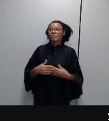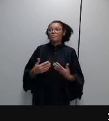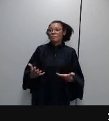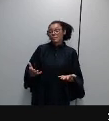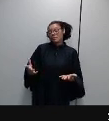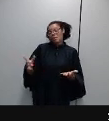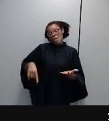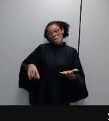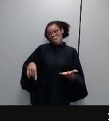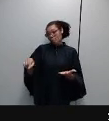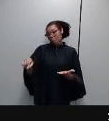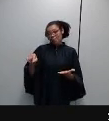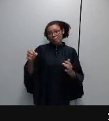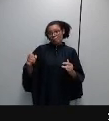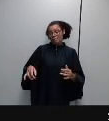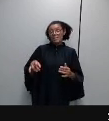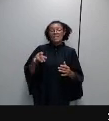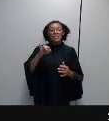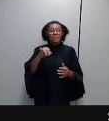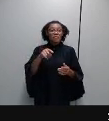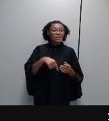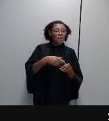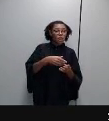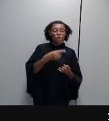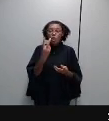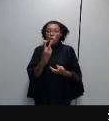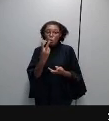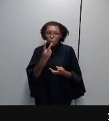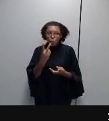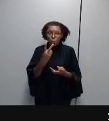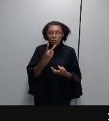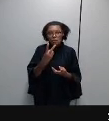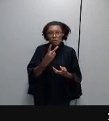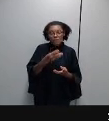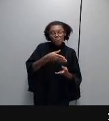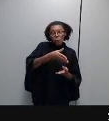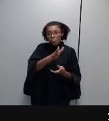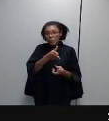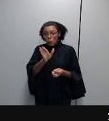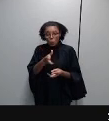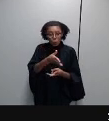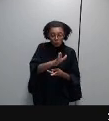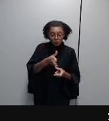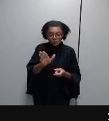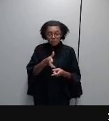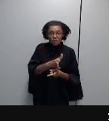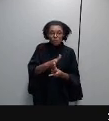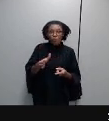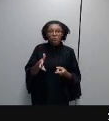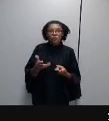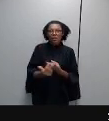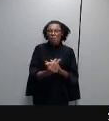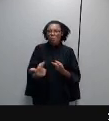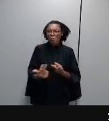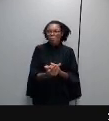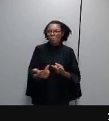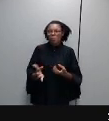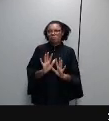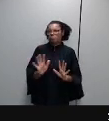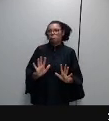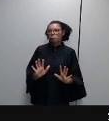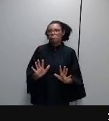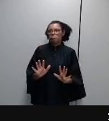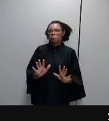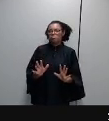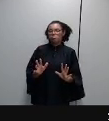tem que fazer duas duas iniciativas duas iniciativas concomitantes podem ver o resultado eu acho que